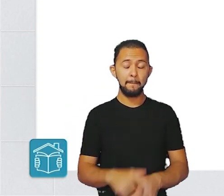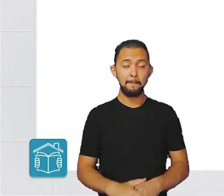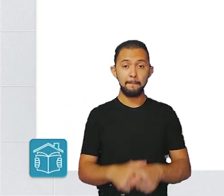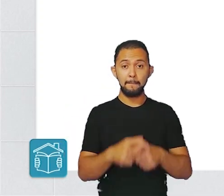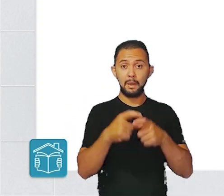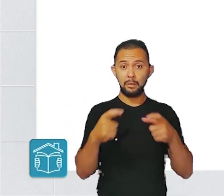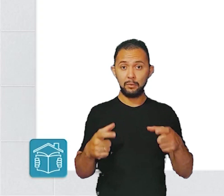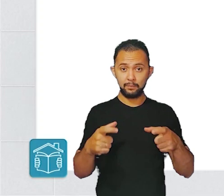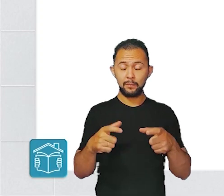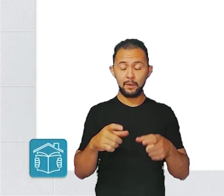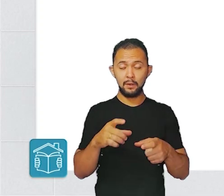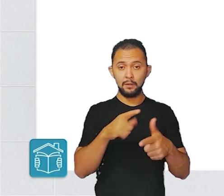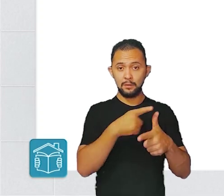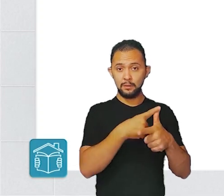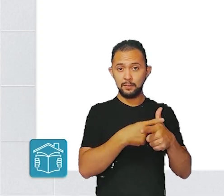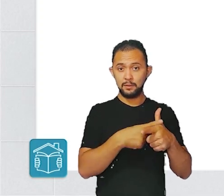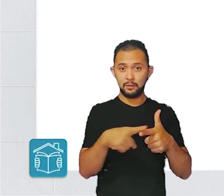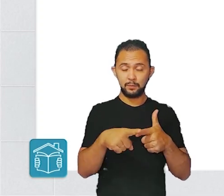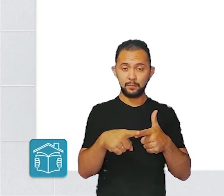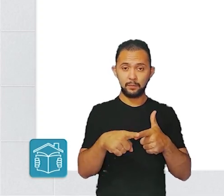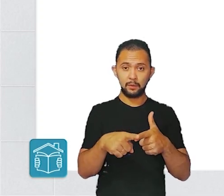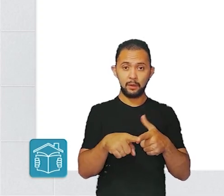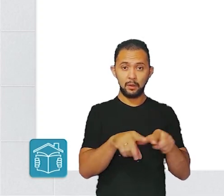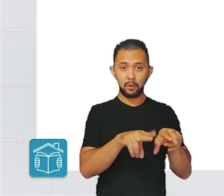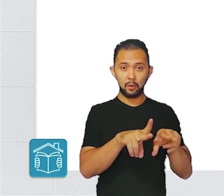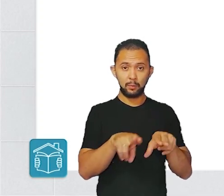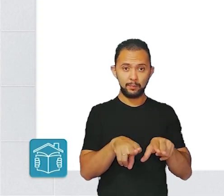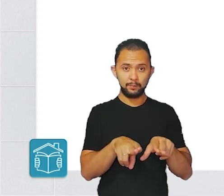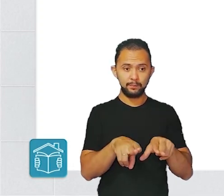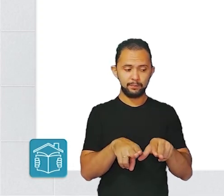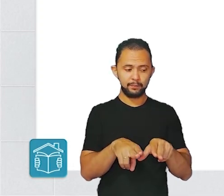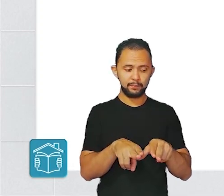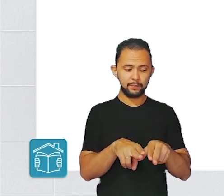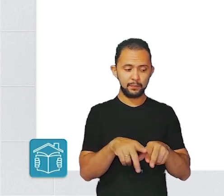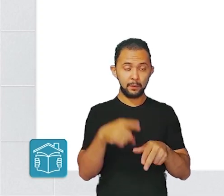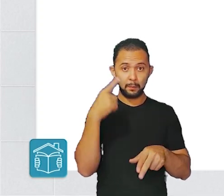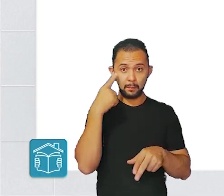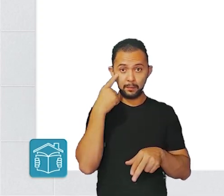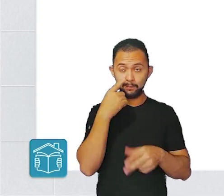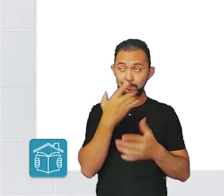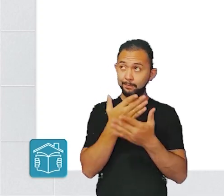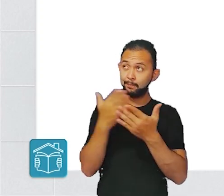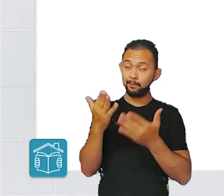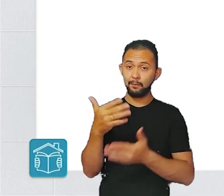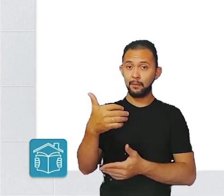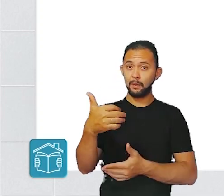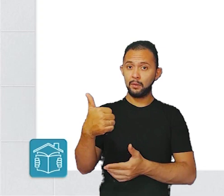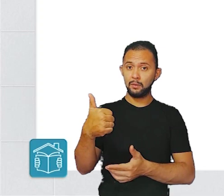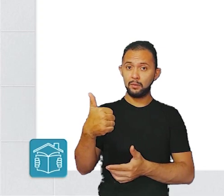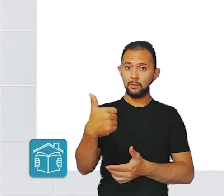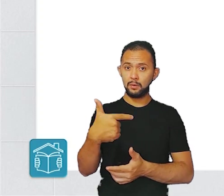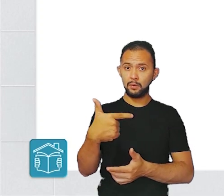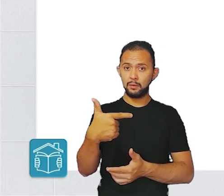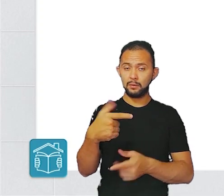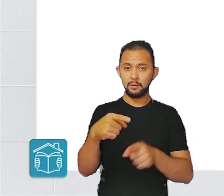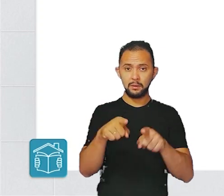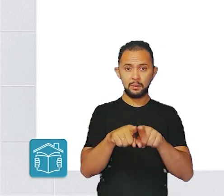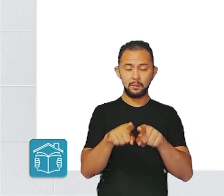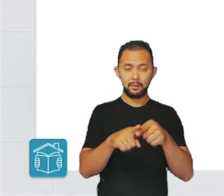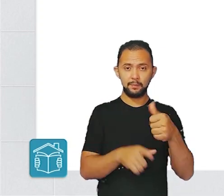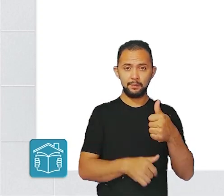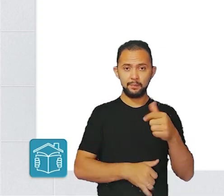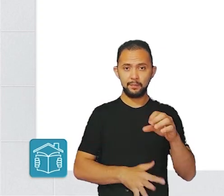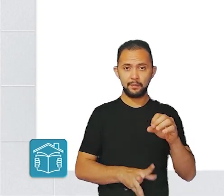Ó, vou escrever aí o número 12 e o número 10. E nós vamos calcular o MDC dele. Só que